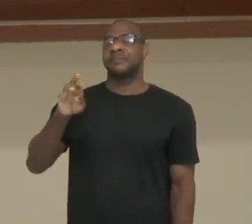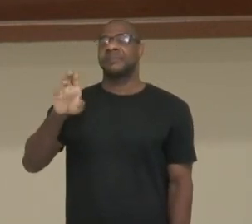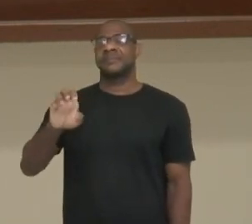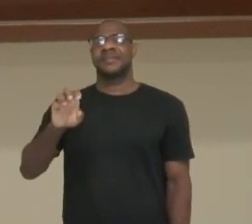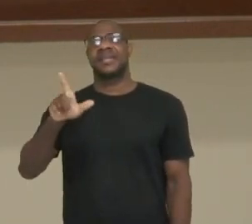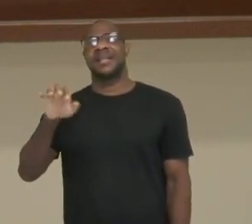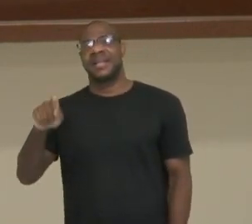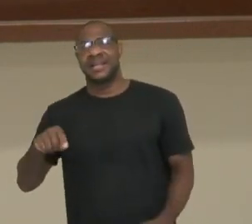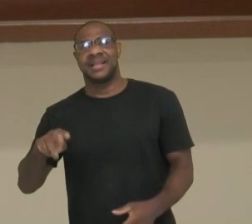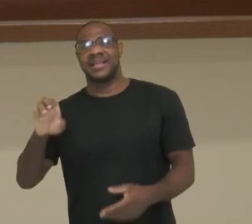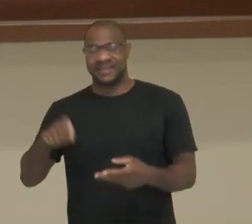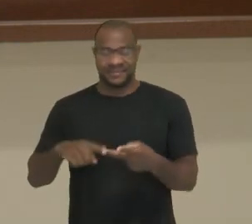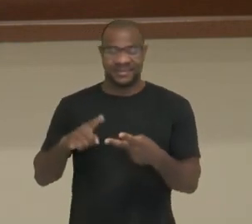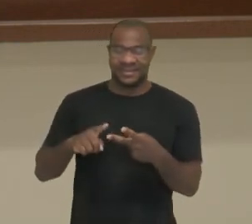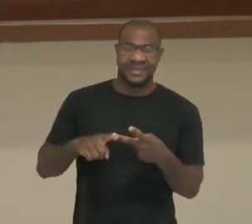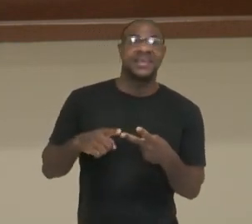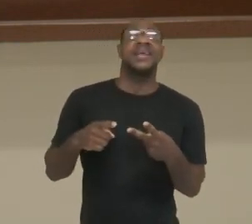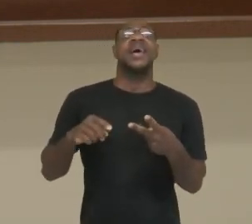dos Sexagenários de